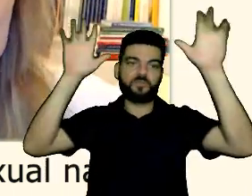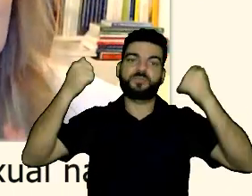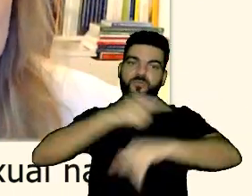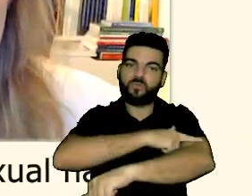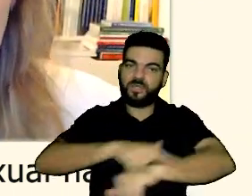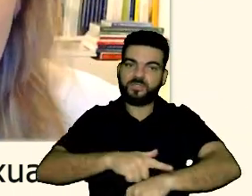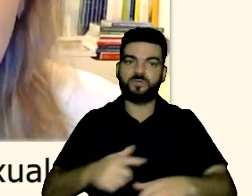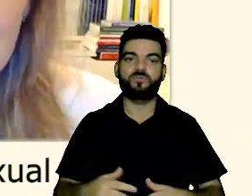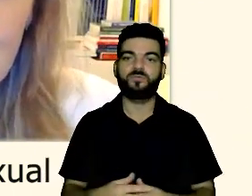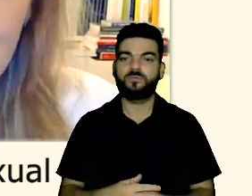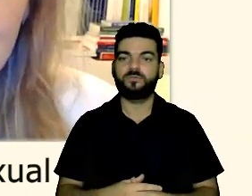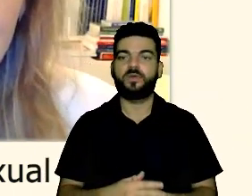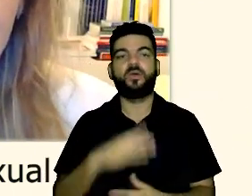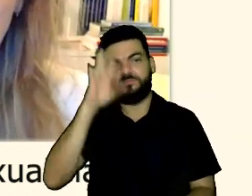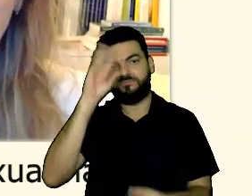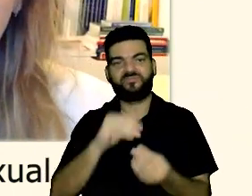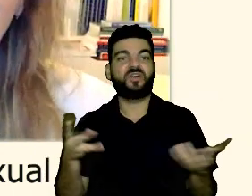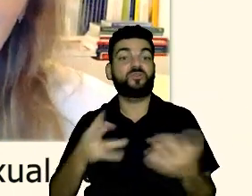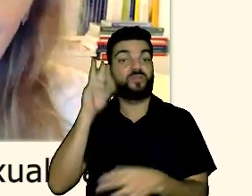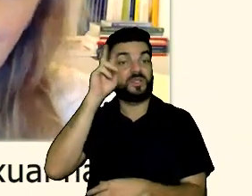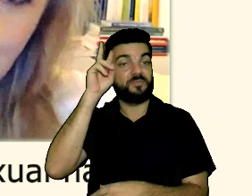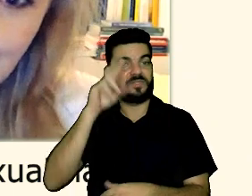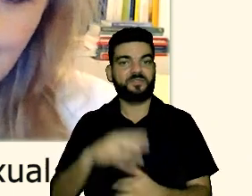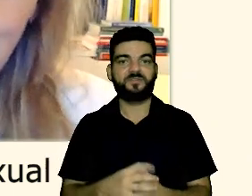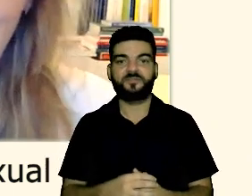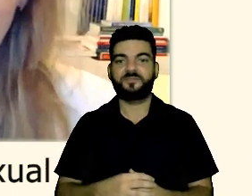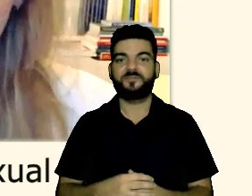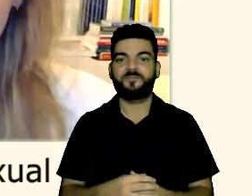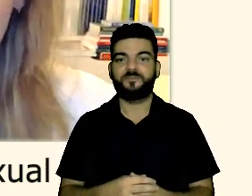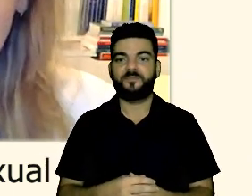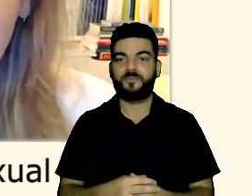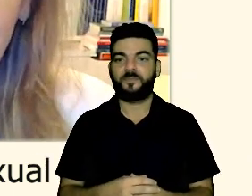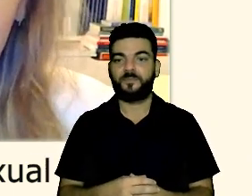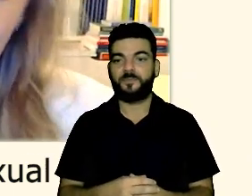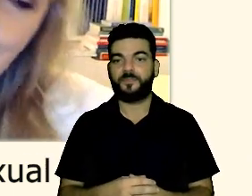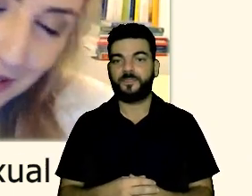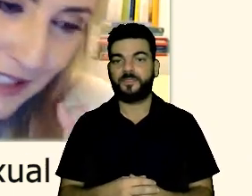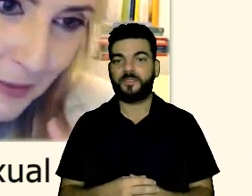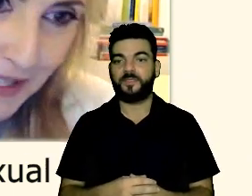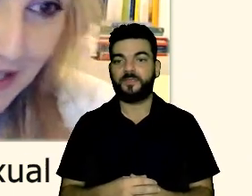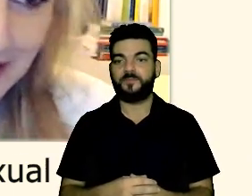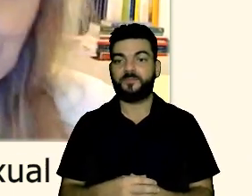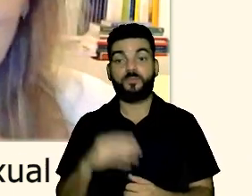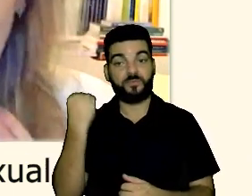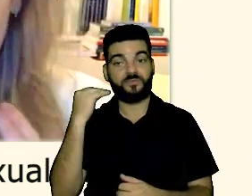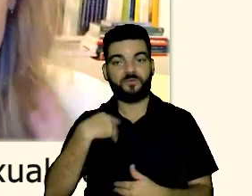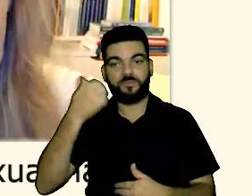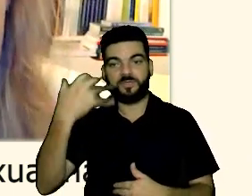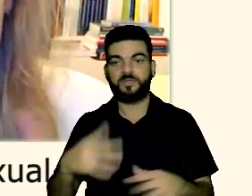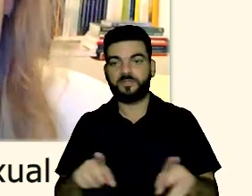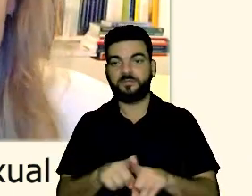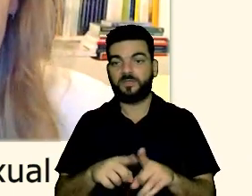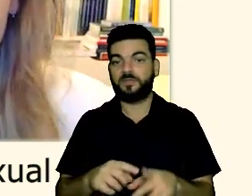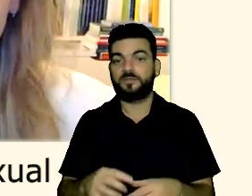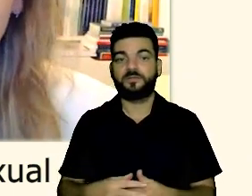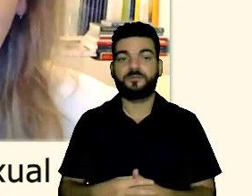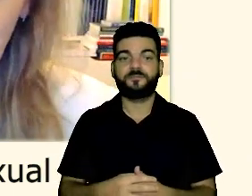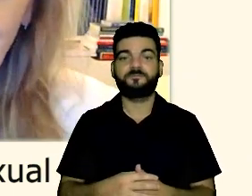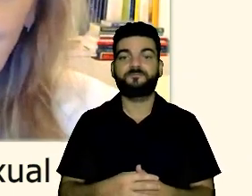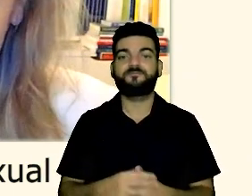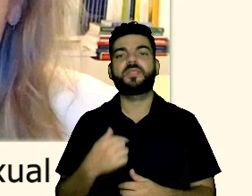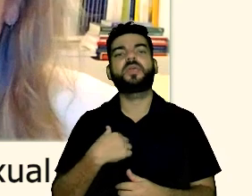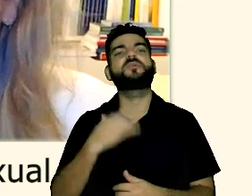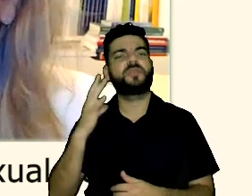às vezes, as verdades precisam ser ditas, assim, de uma forma bem objetiva, e foi essa experiência que eu tive, a senhora falou, eu lembrei